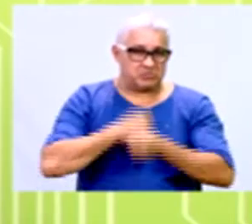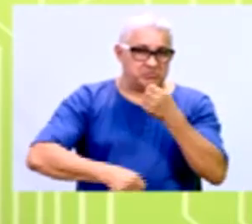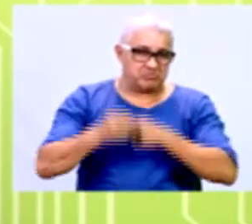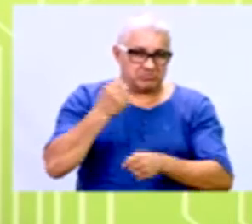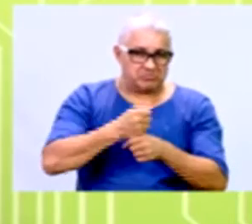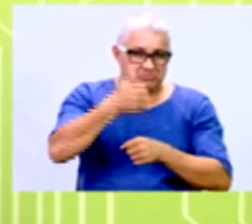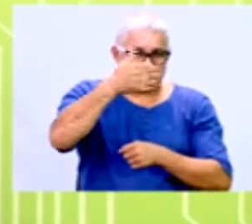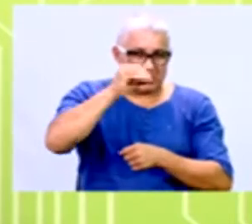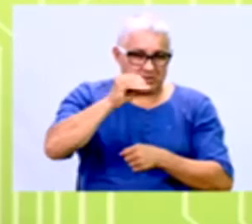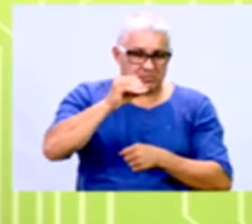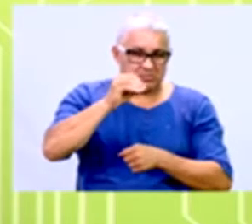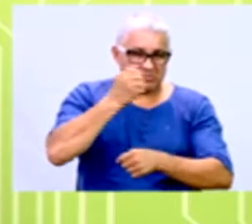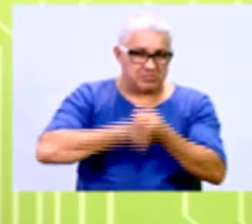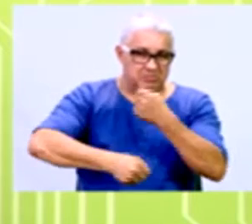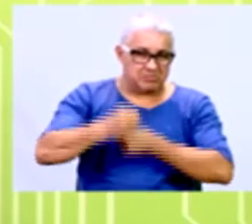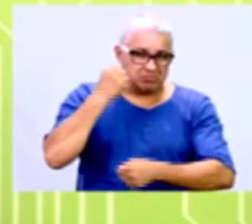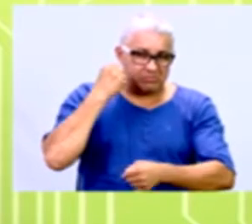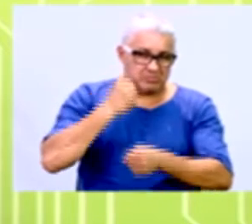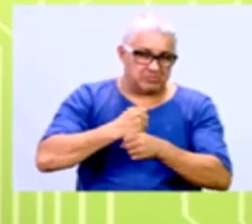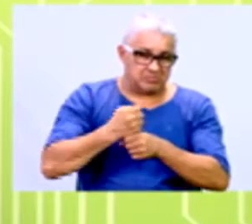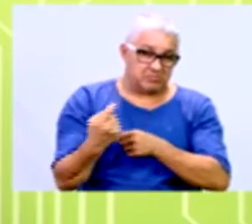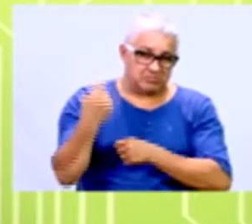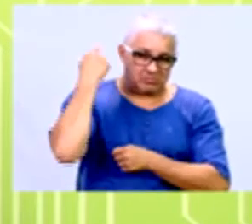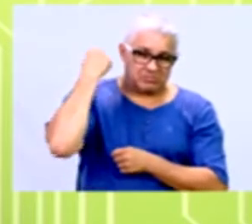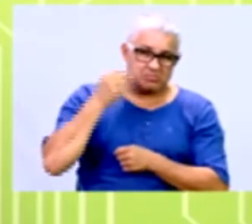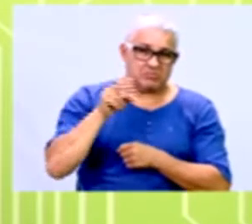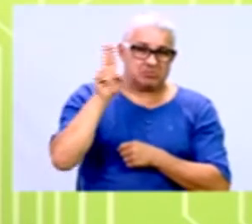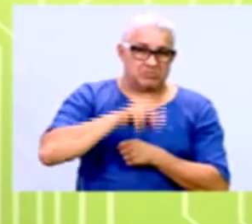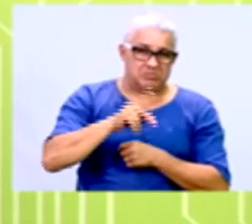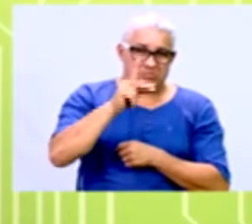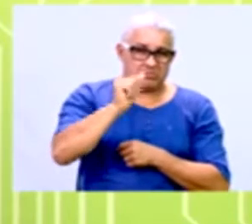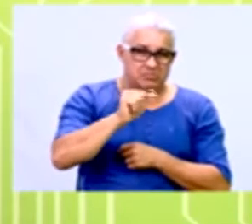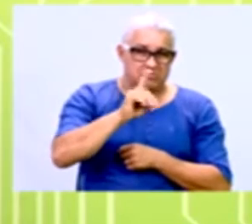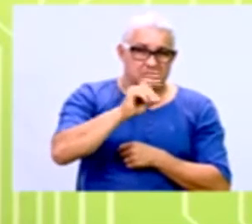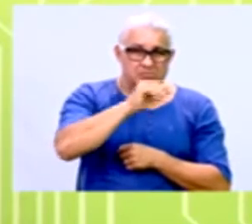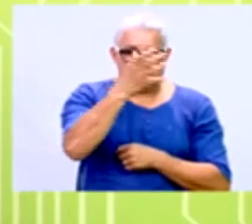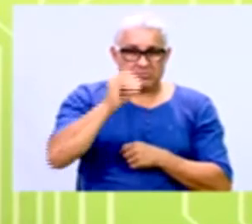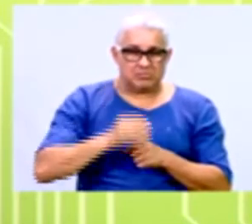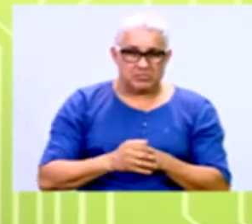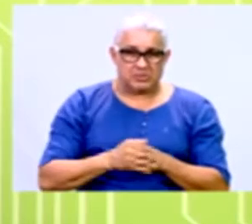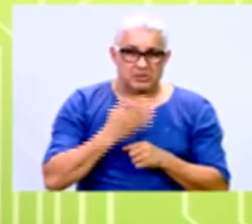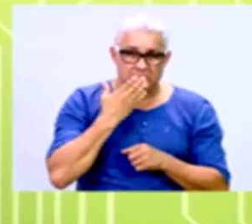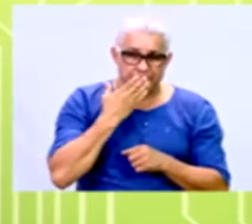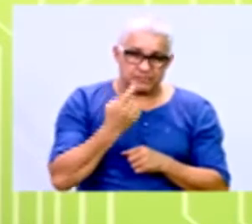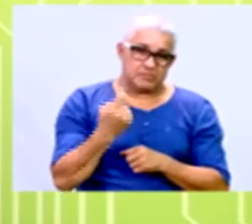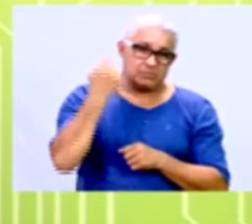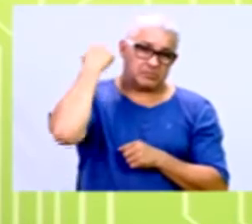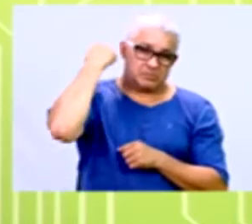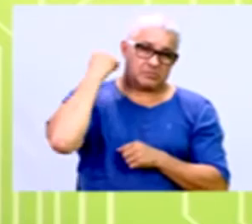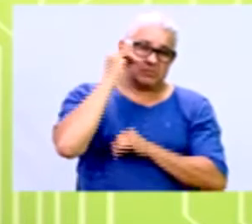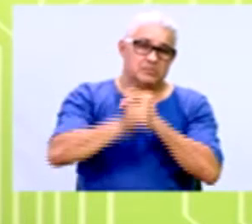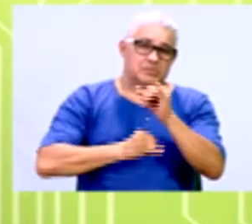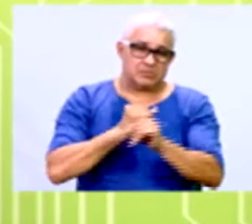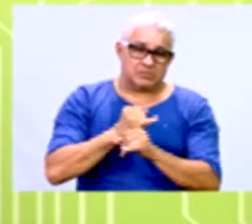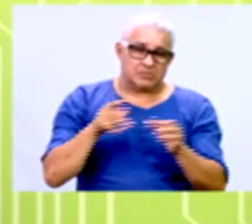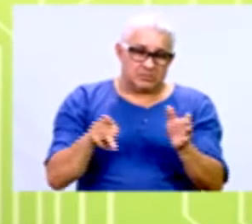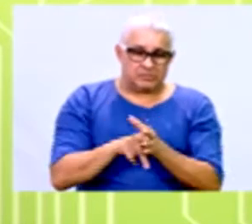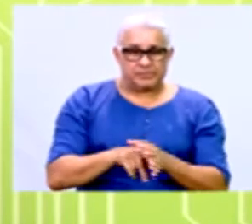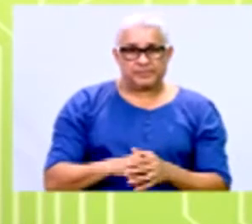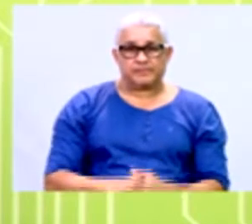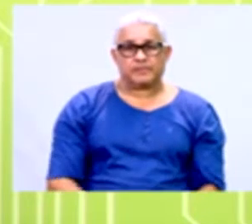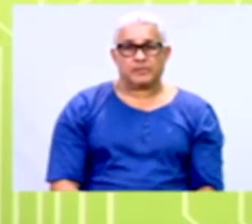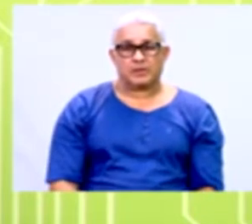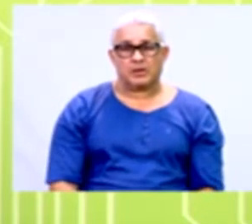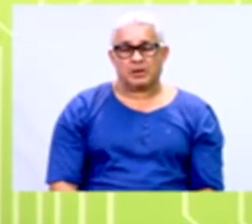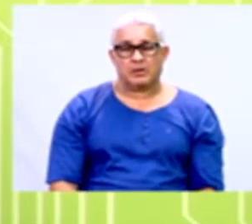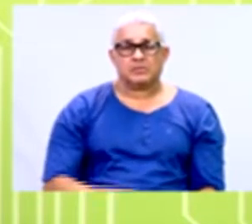atrás no máximo, né? Então, quando a gente utiliza essa questão do padrão de comunicação, é coisa recente, da época da internet ainda, né?